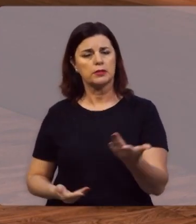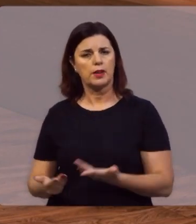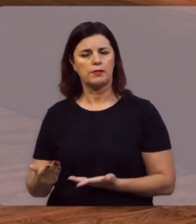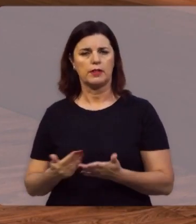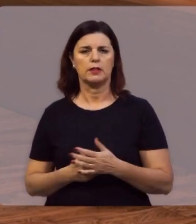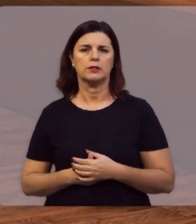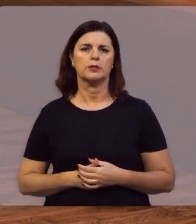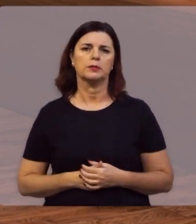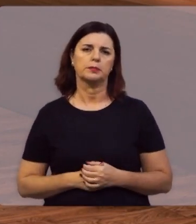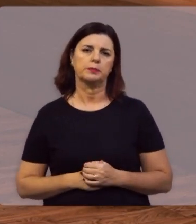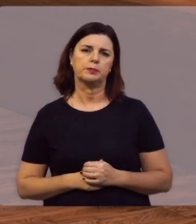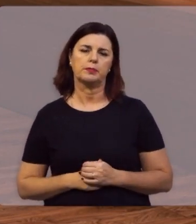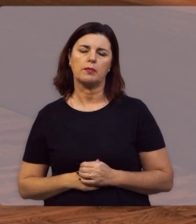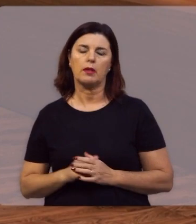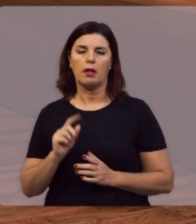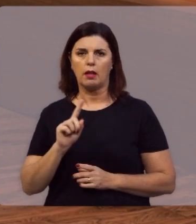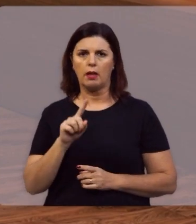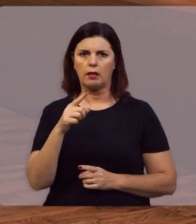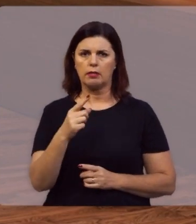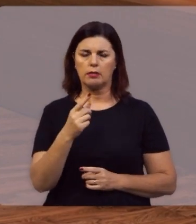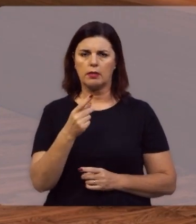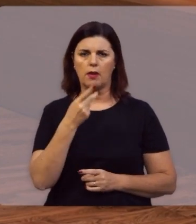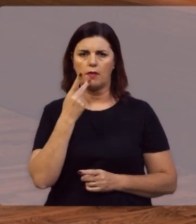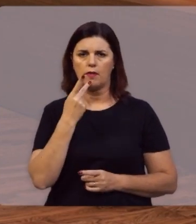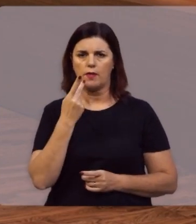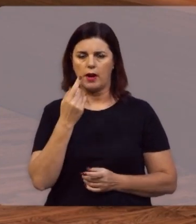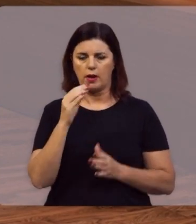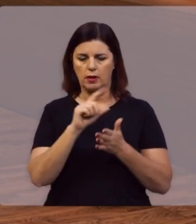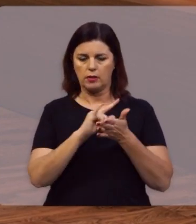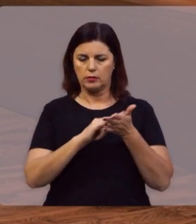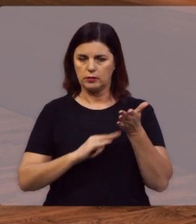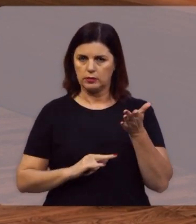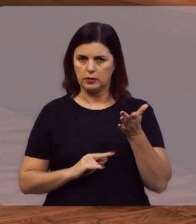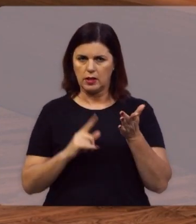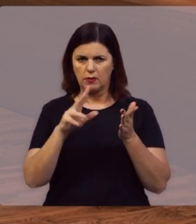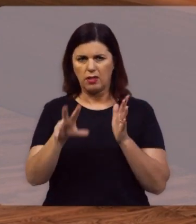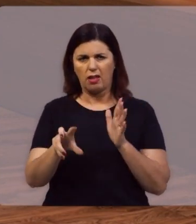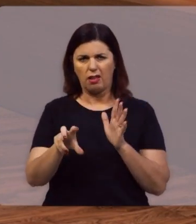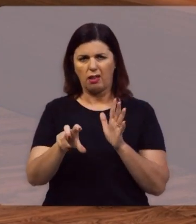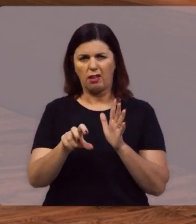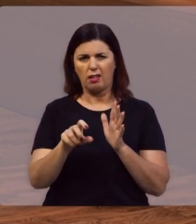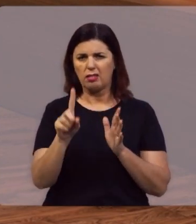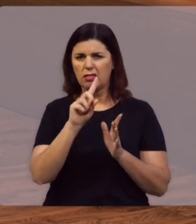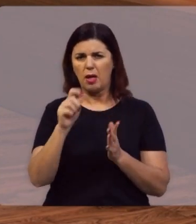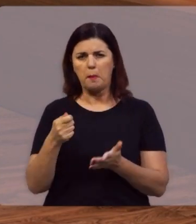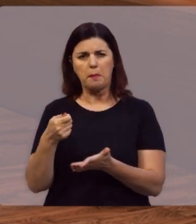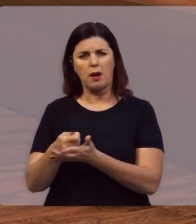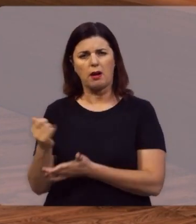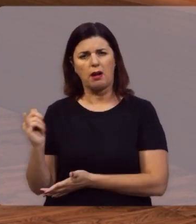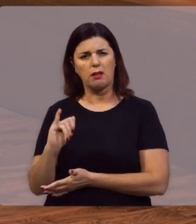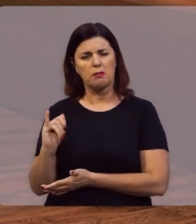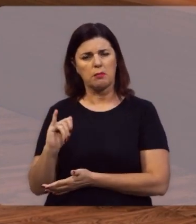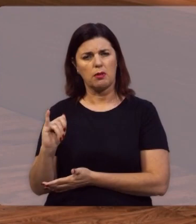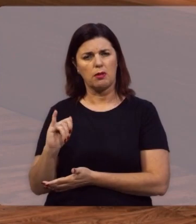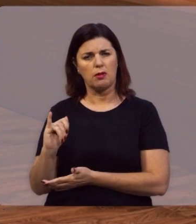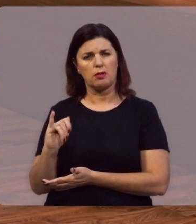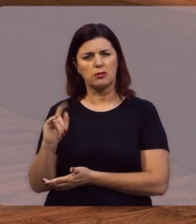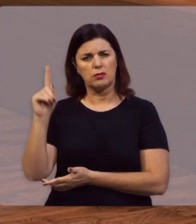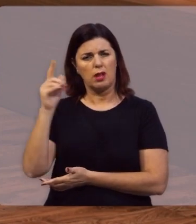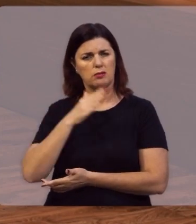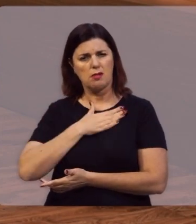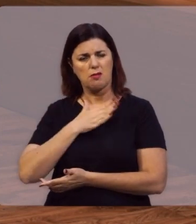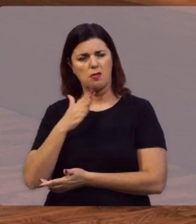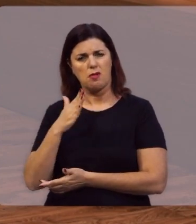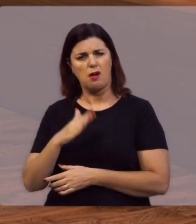serviços Então o texto está dizendo que a sonegação não é uma prática que Deus